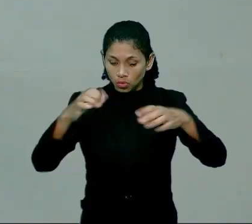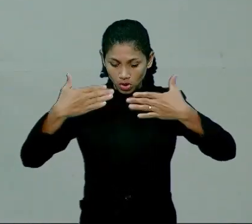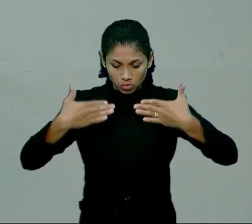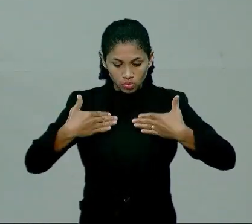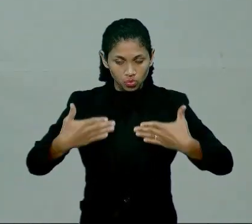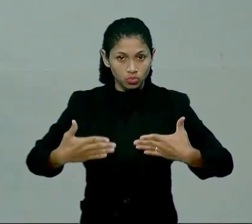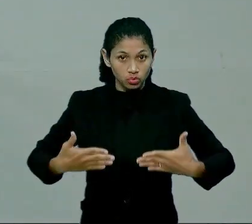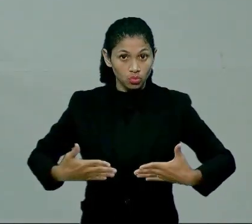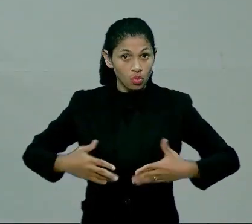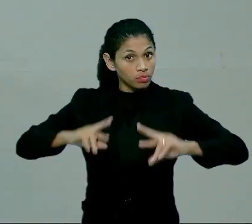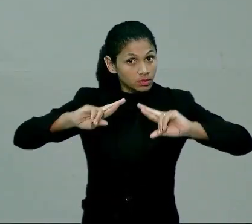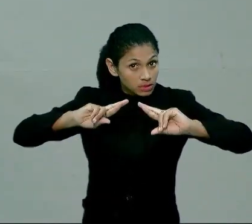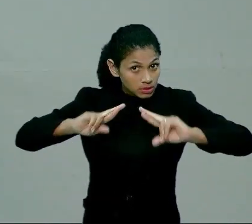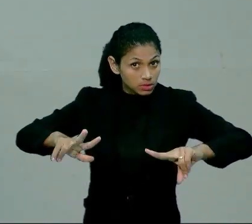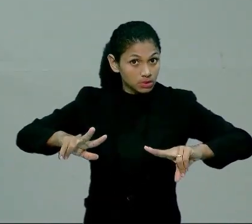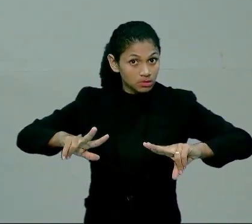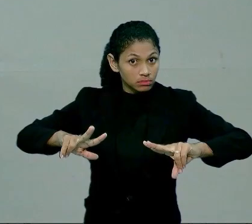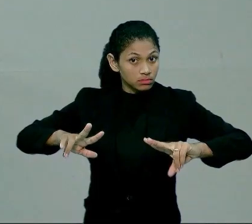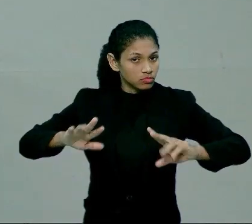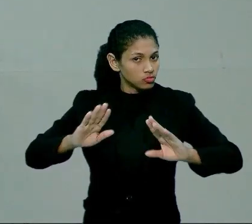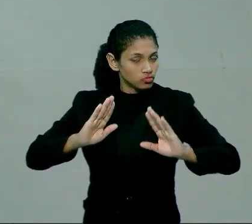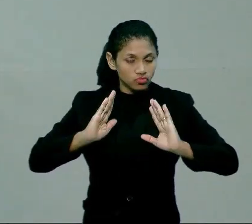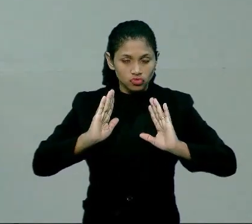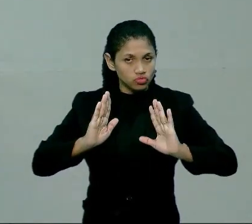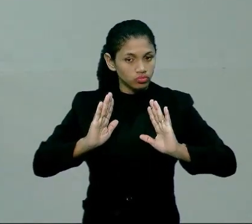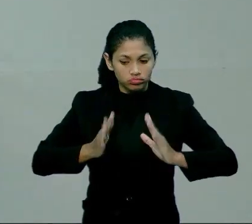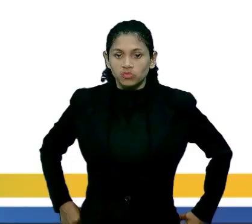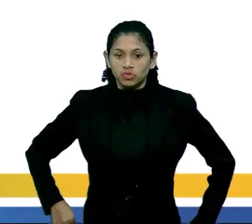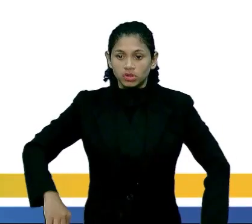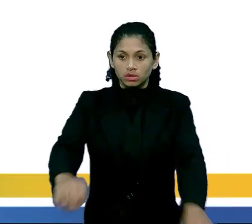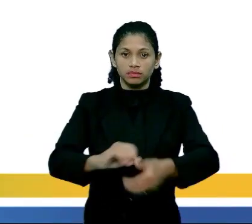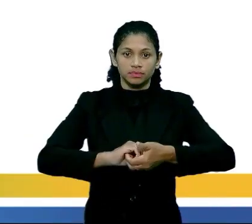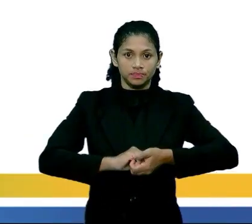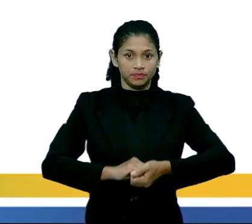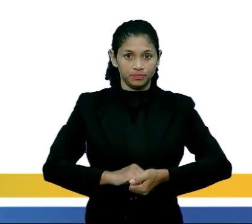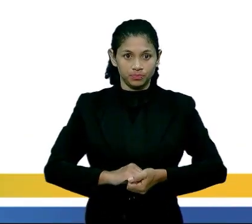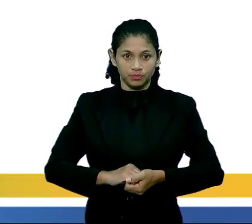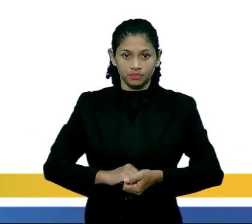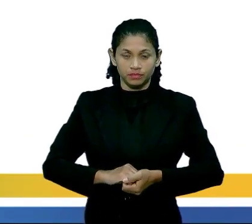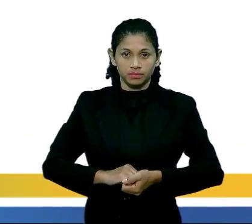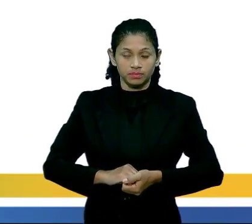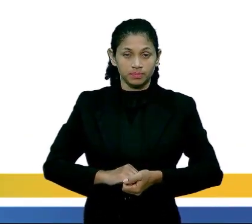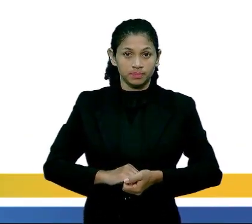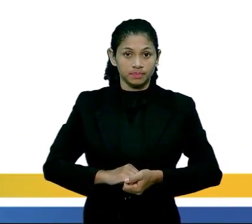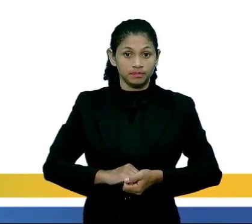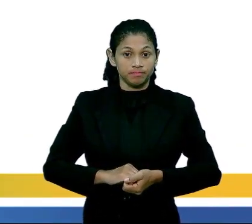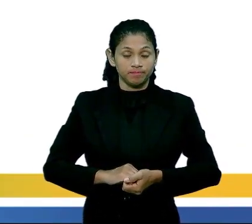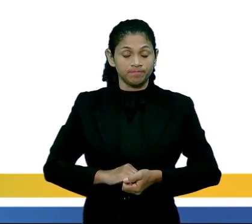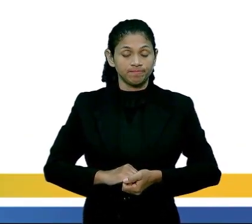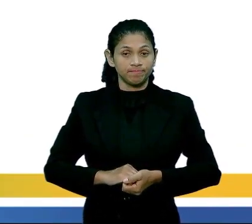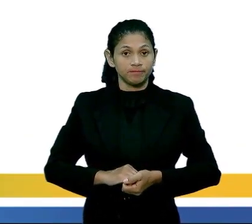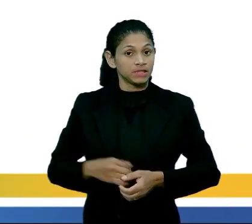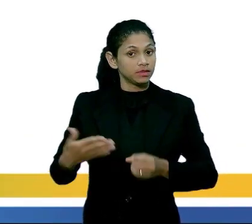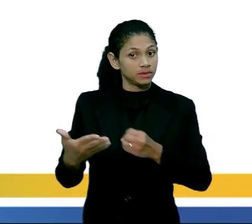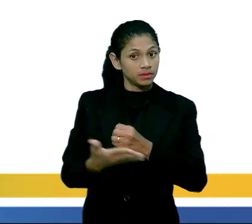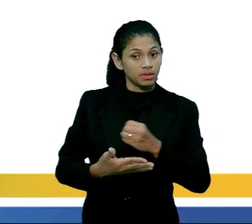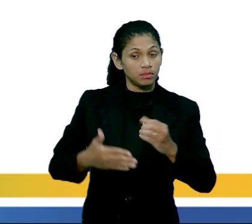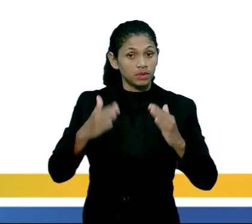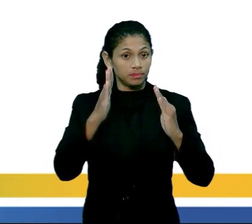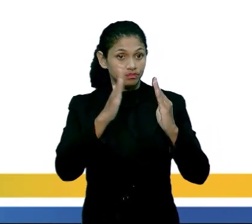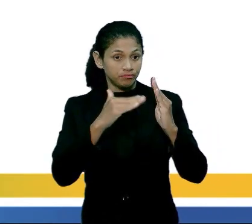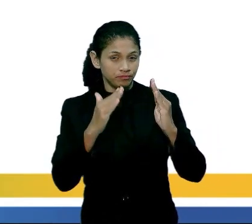forma. É só um direcionamento. Tranquilo? Beleza? Então, aqui já na base da estética. Na visão